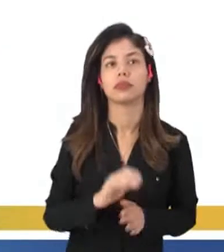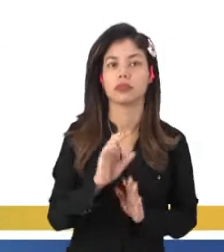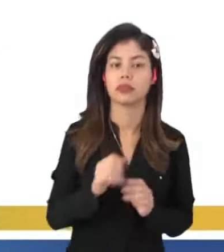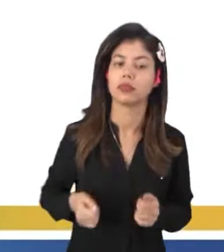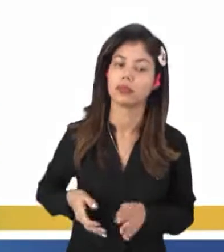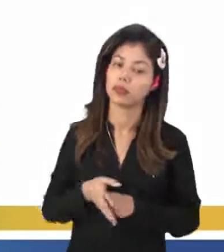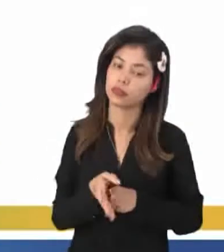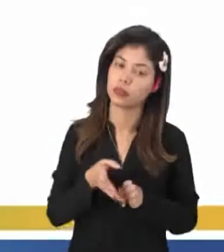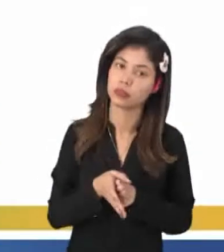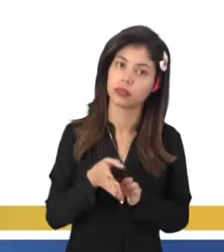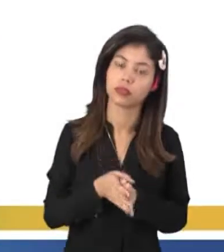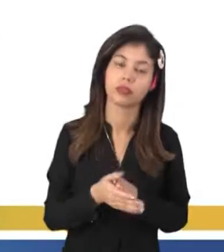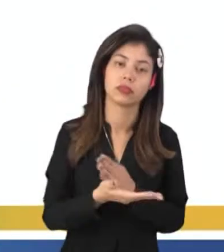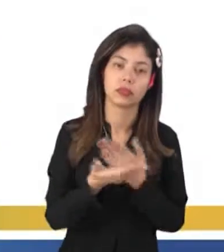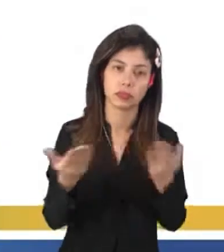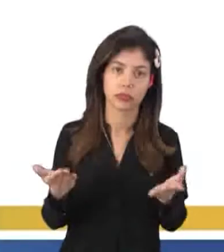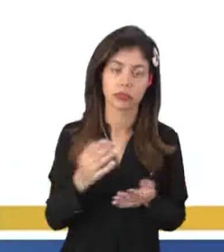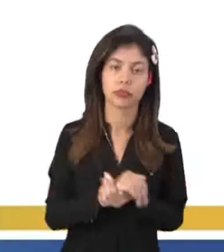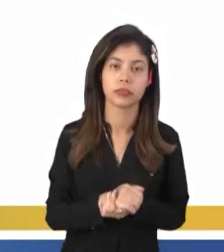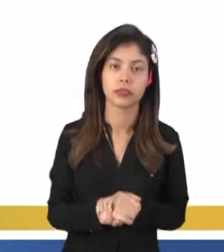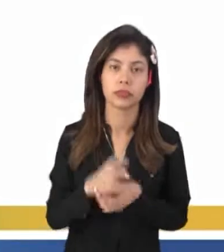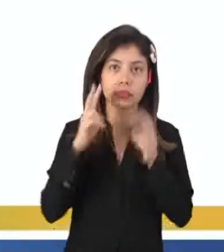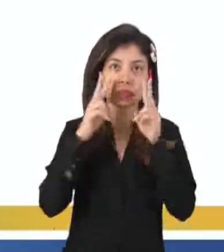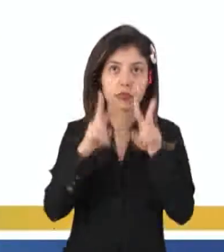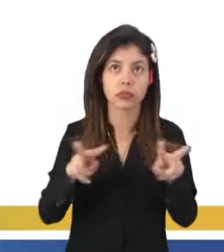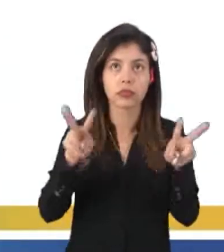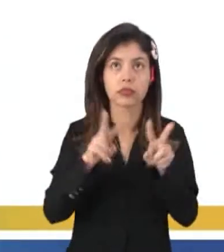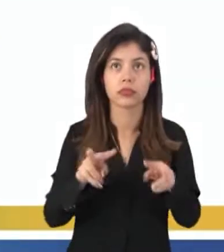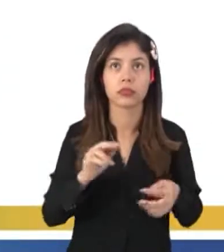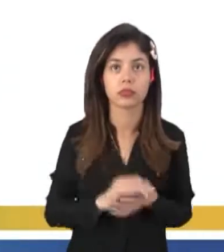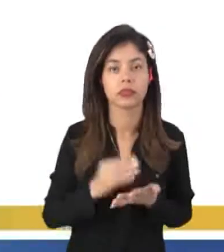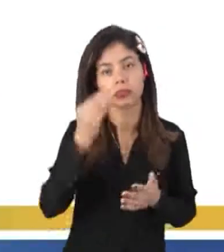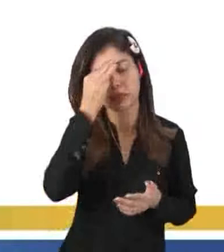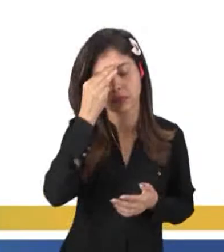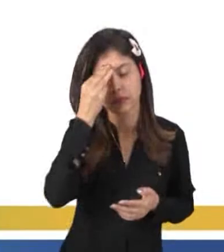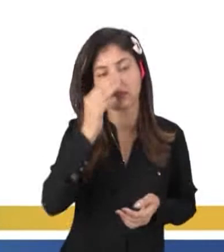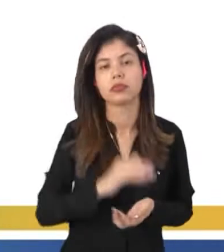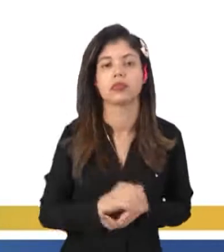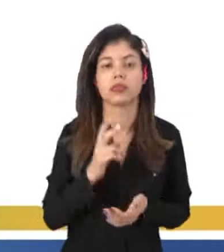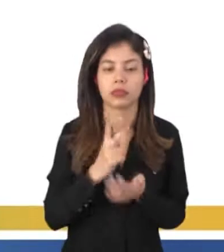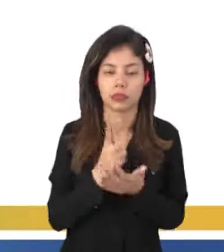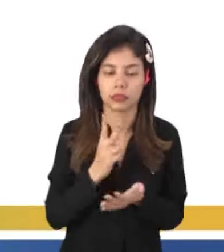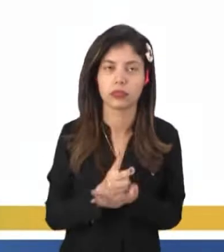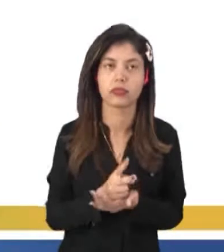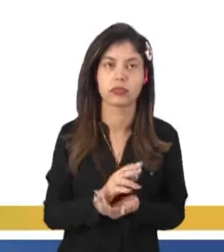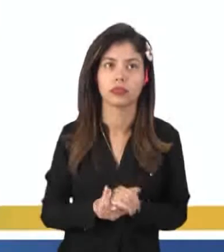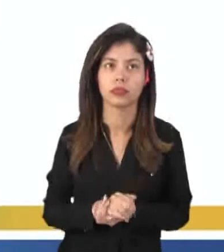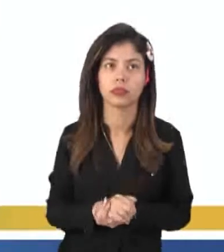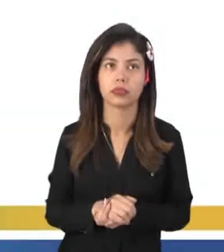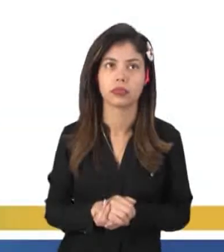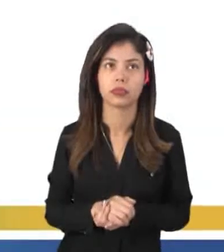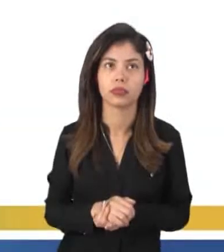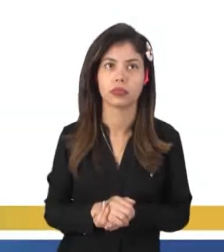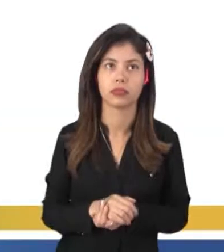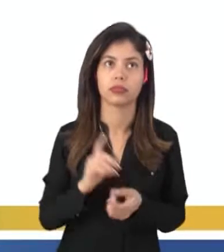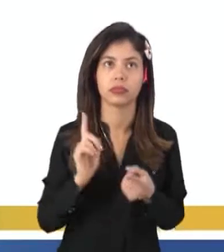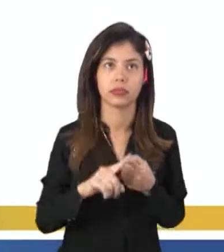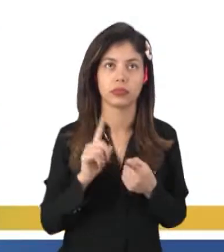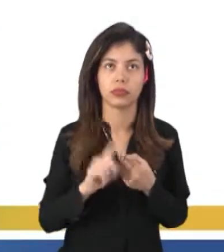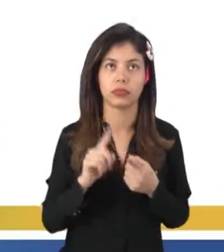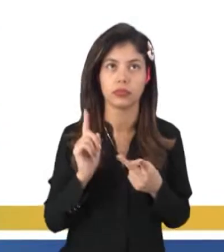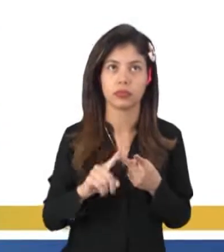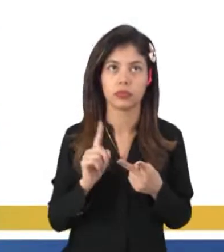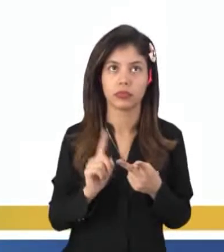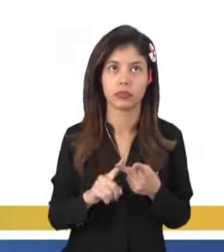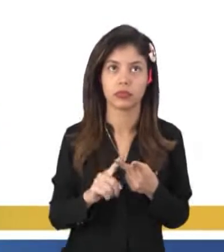que eu disse para vocês, né? Estar visualizando, memorizando, fazendo print. Então, tá aí nosso primeiro exercitando. Ele